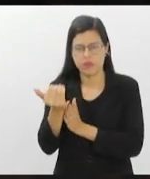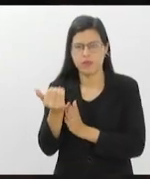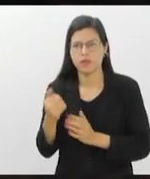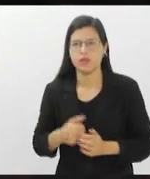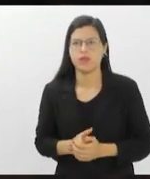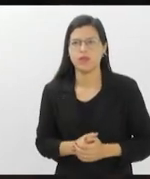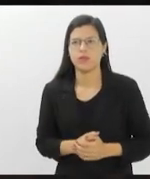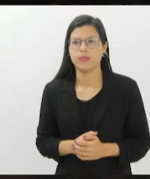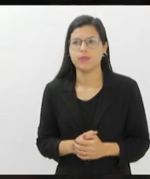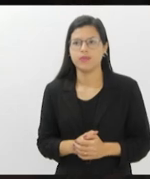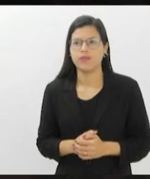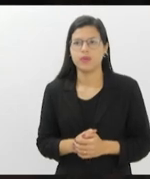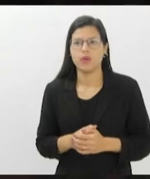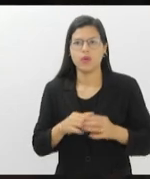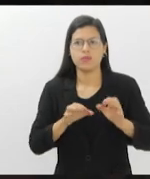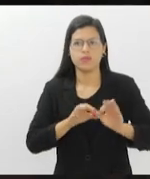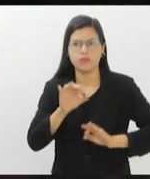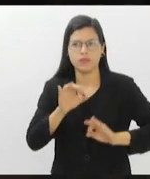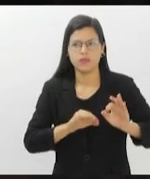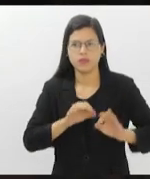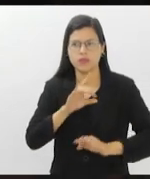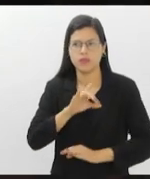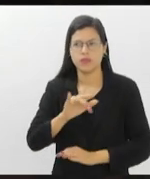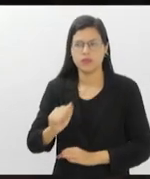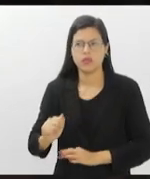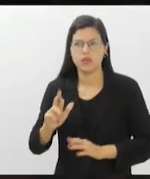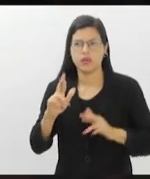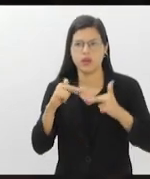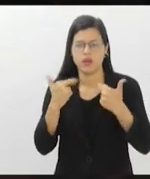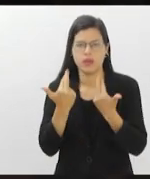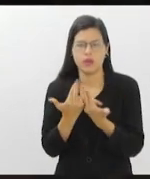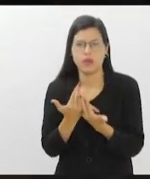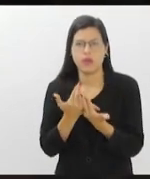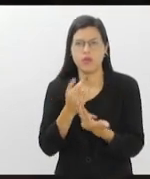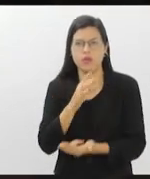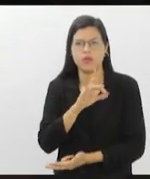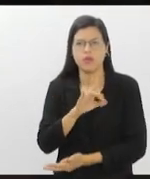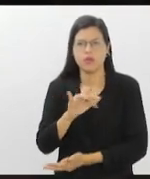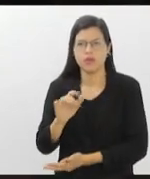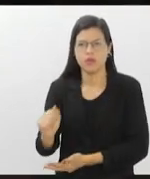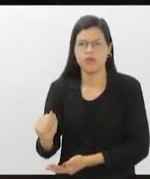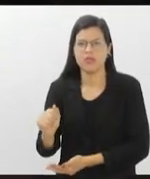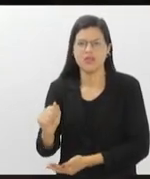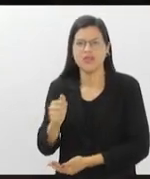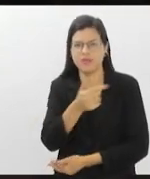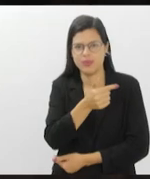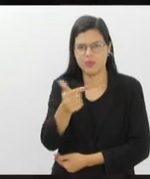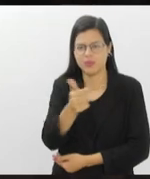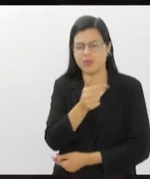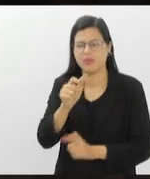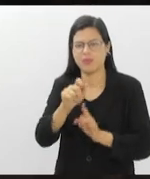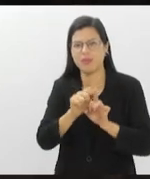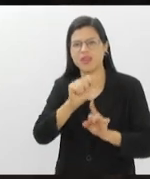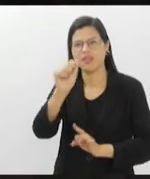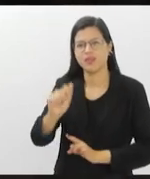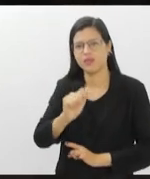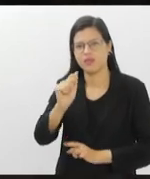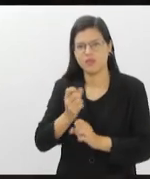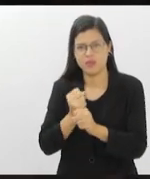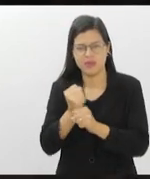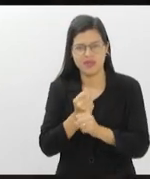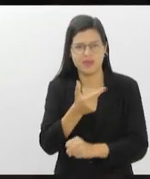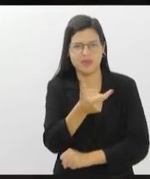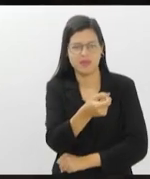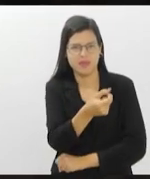seguinte ordem do dia. Sessão extraordinária do dia 22 de agosto de 2024,